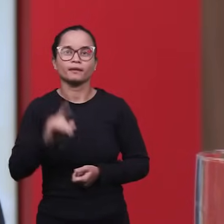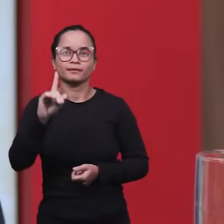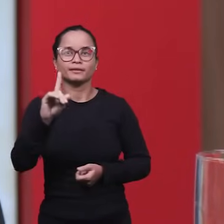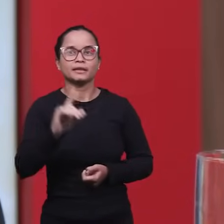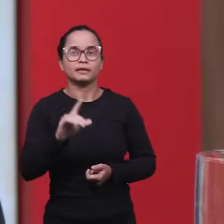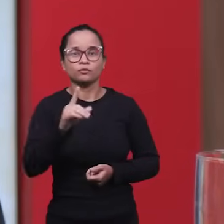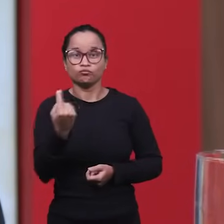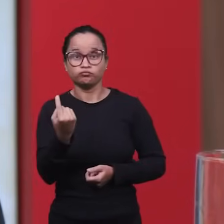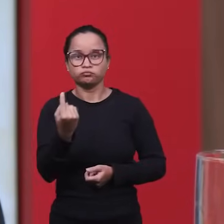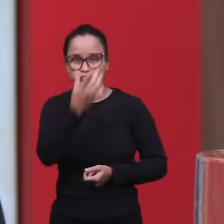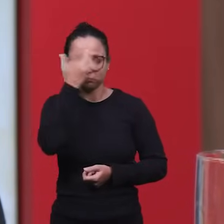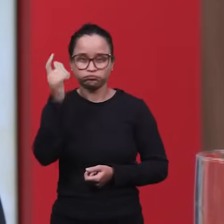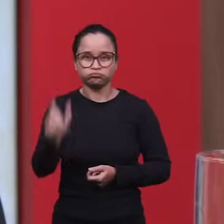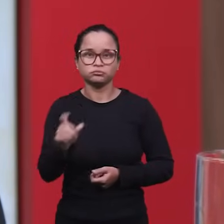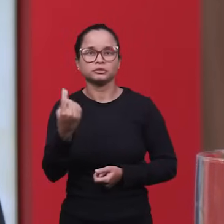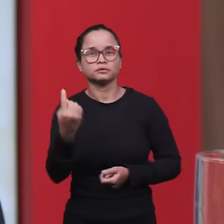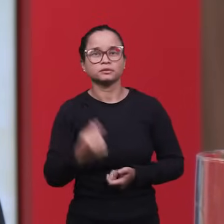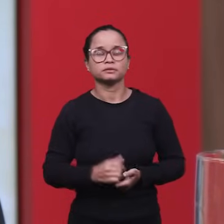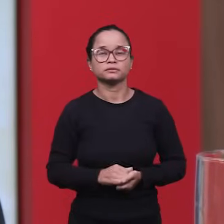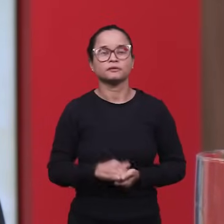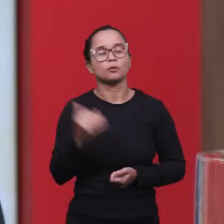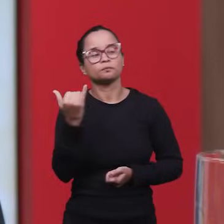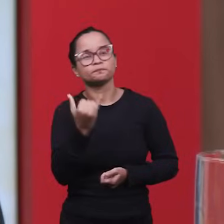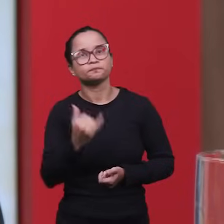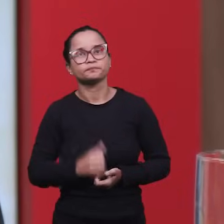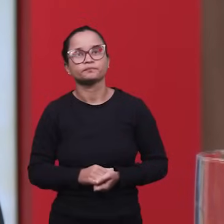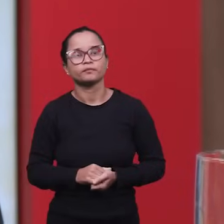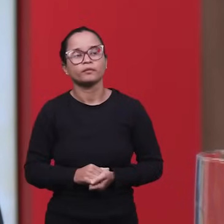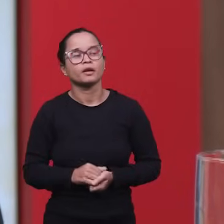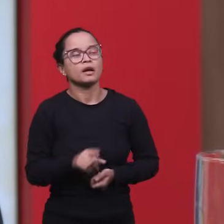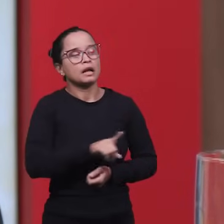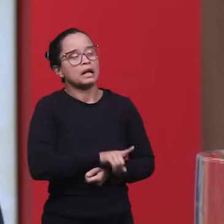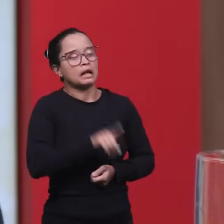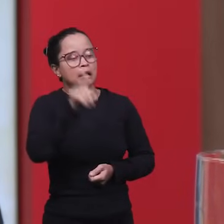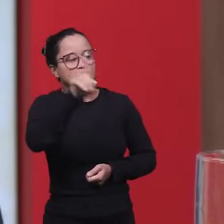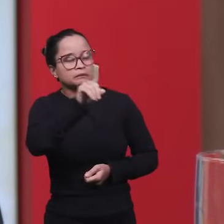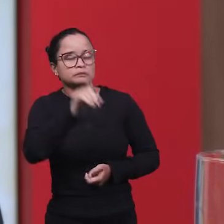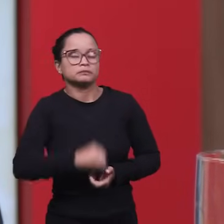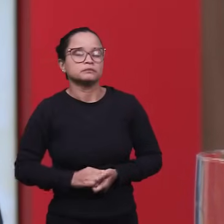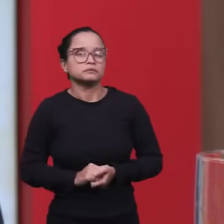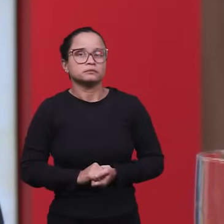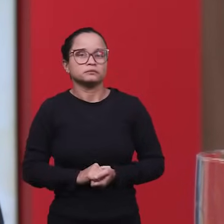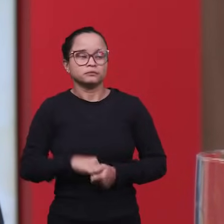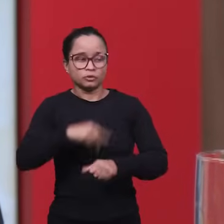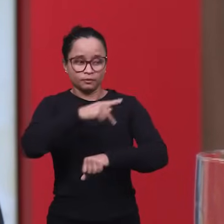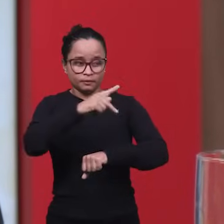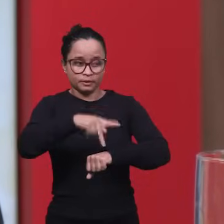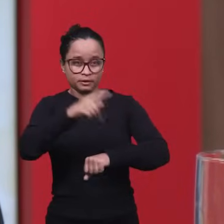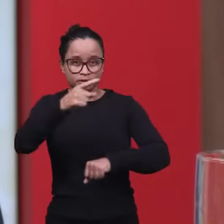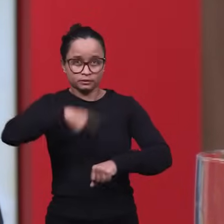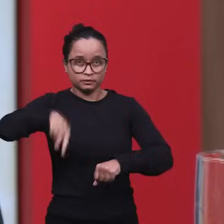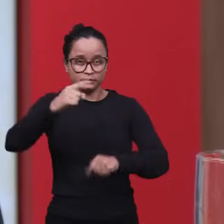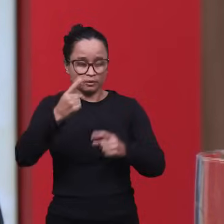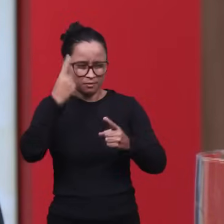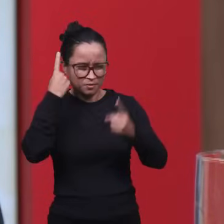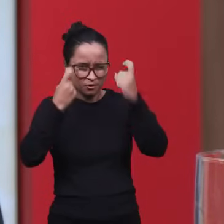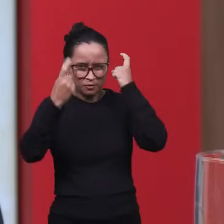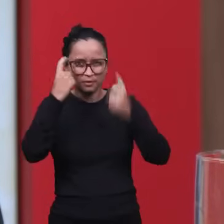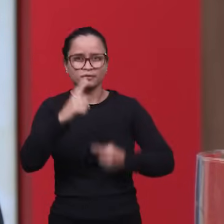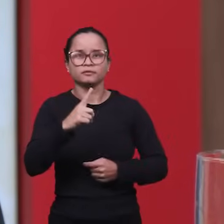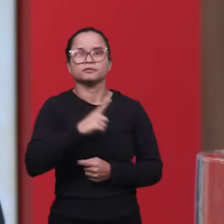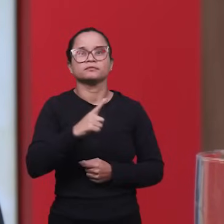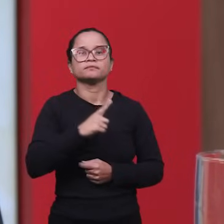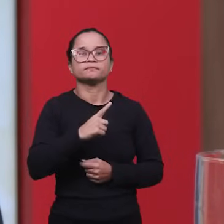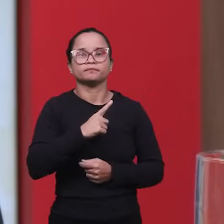só, disse assim, lá nos nossos países nós temos uma preocupação